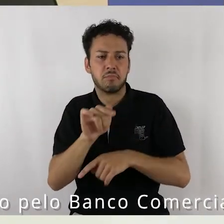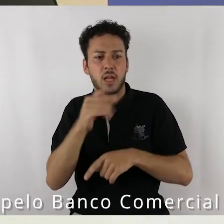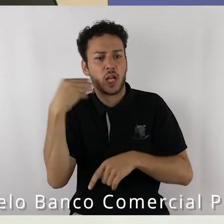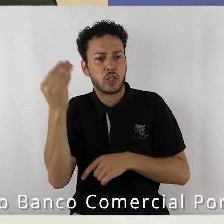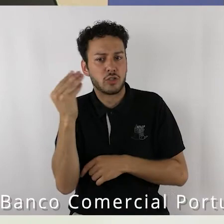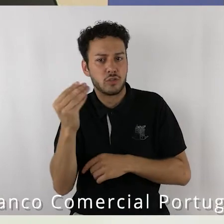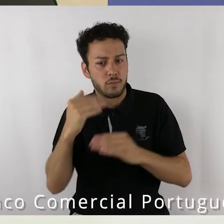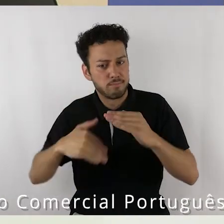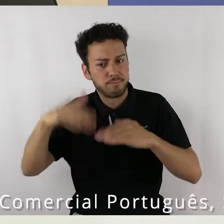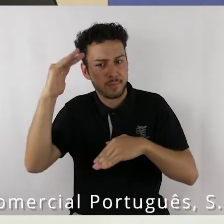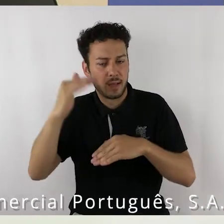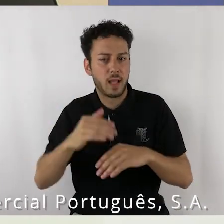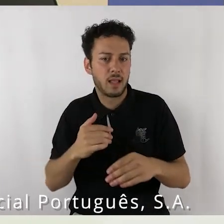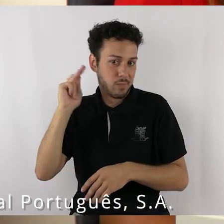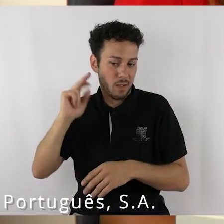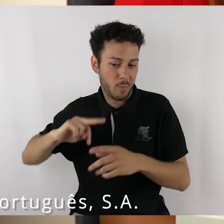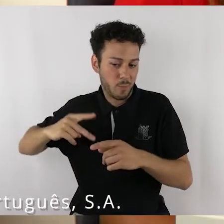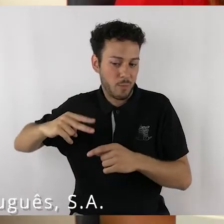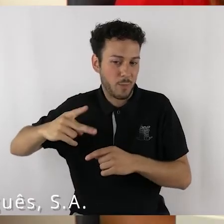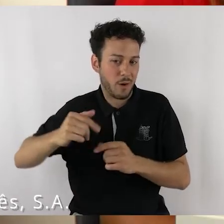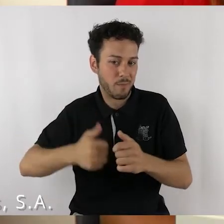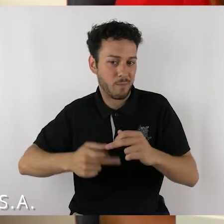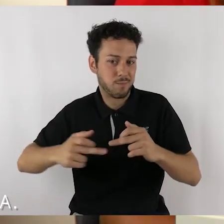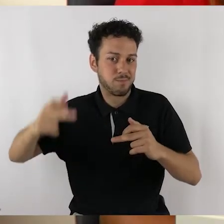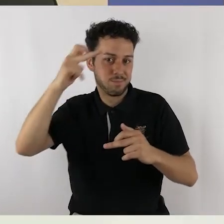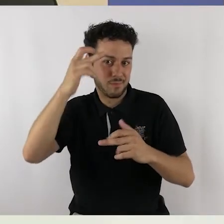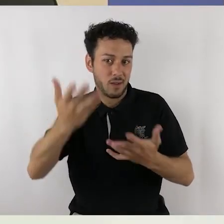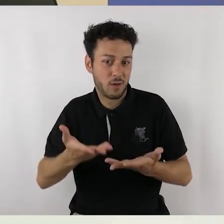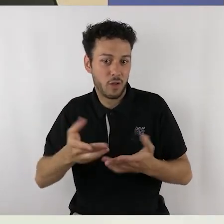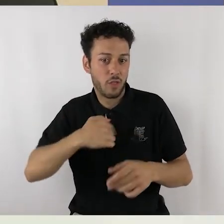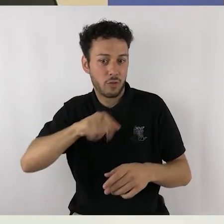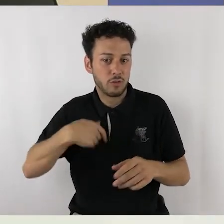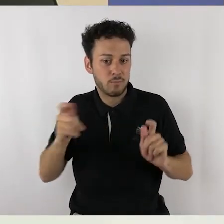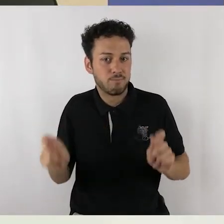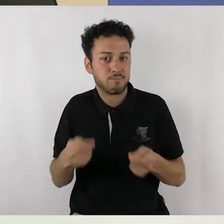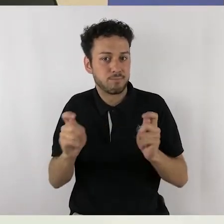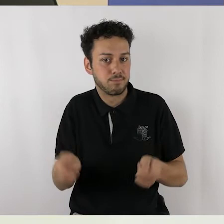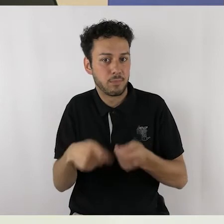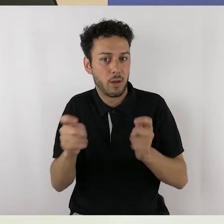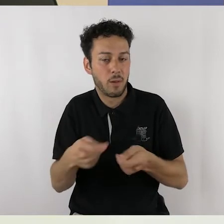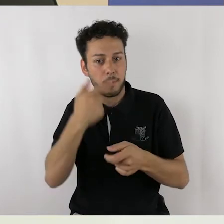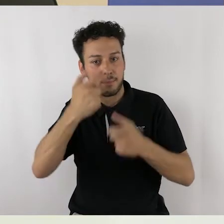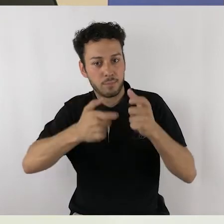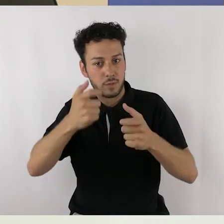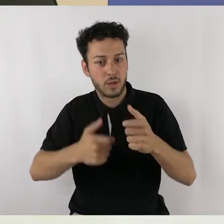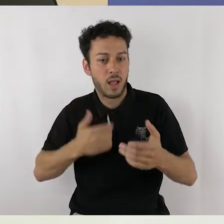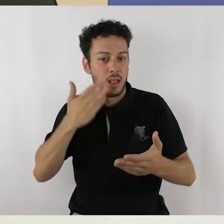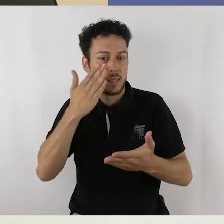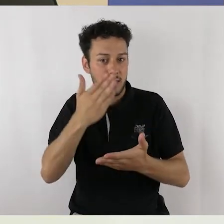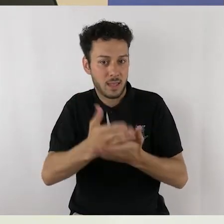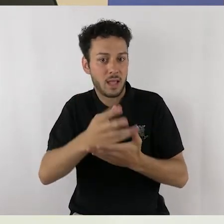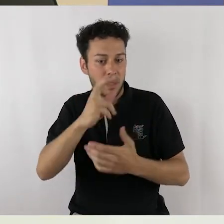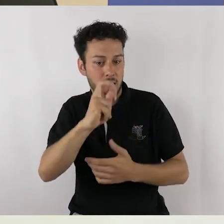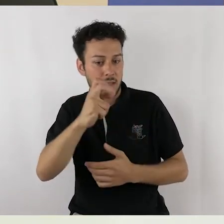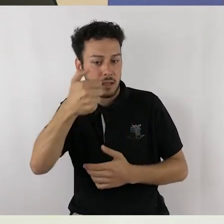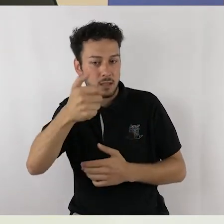nessa faixa etária e temos uma oferta neste uma campanha neste momento para clientes